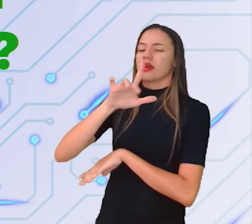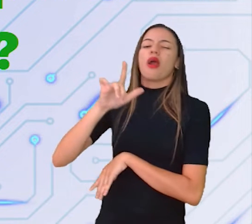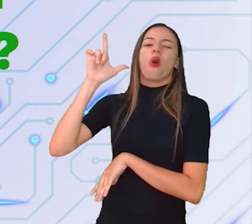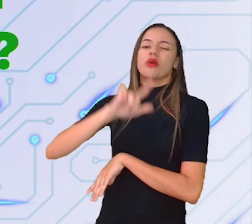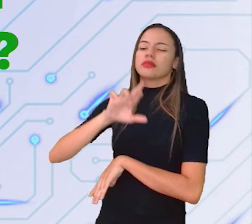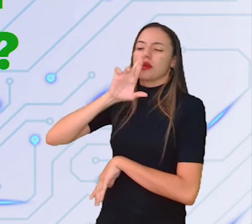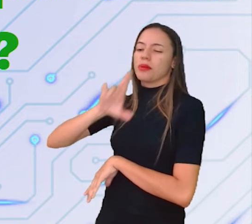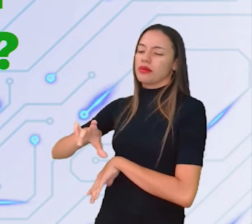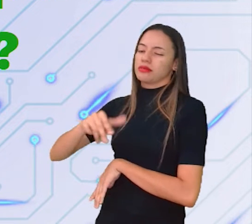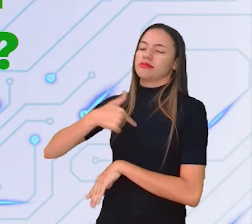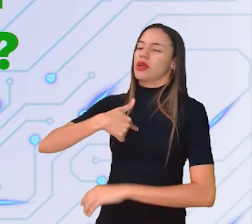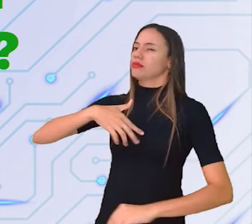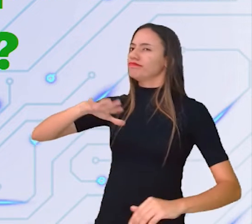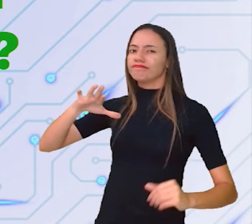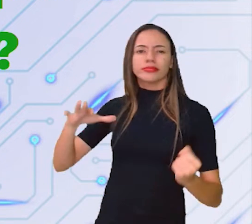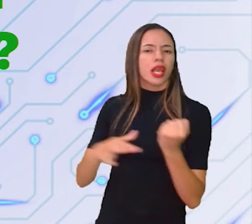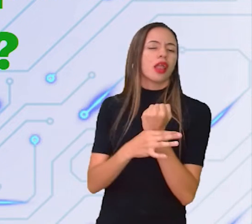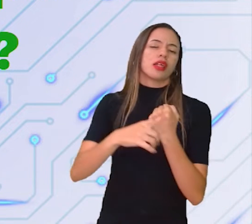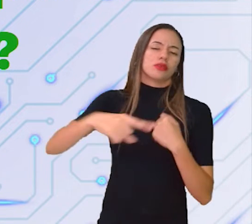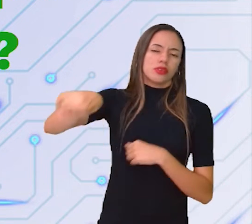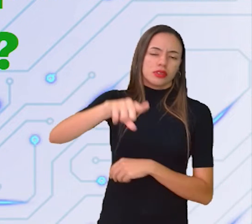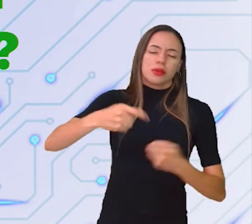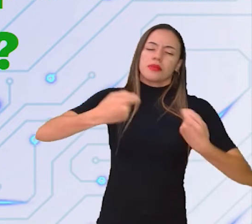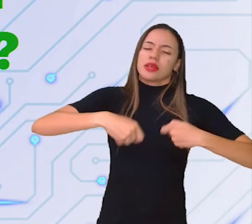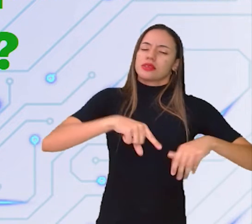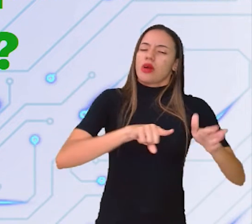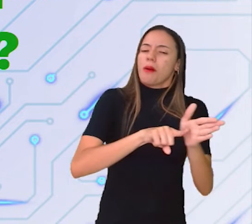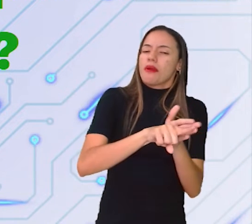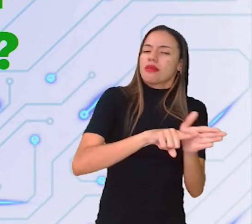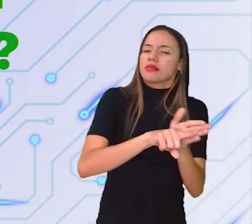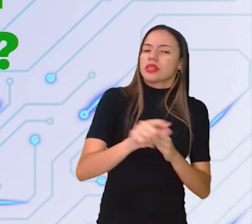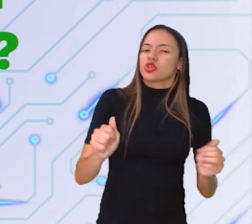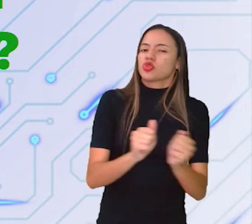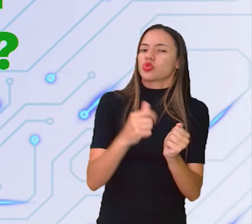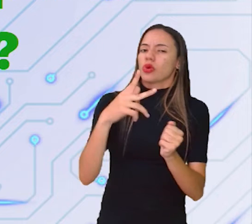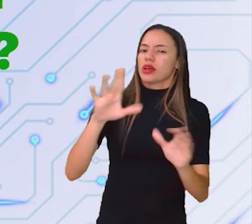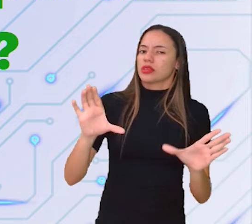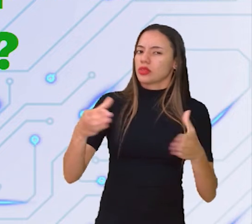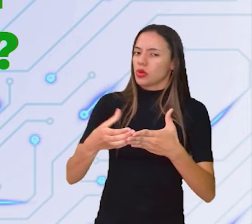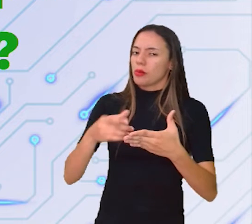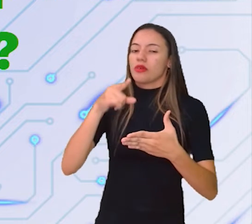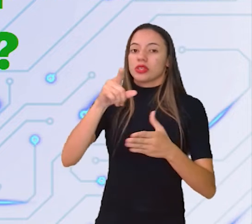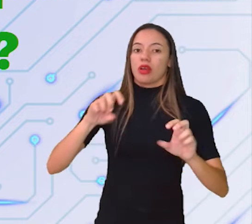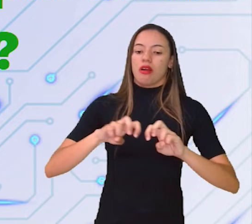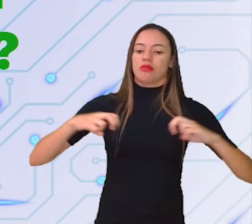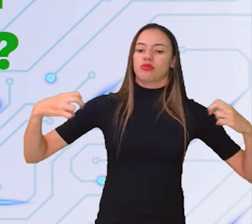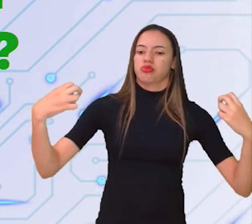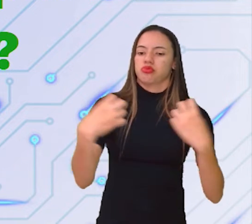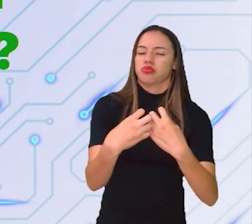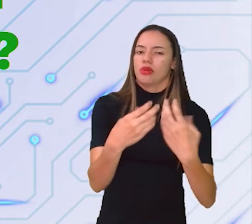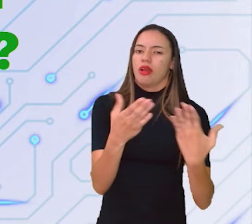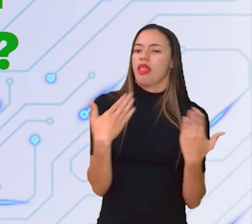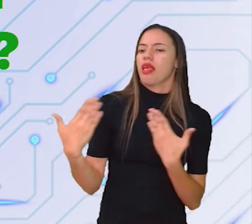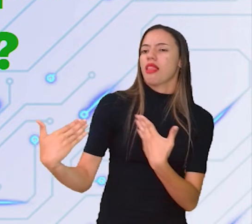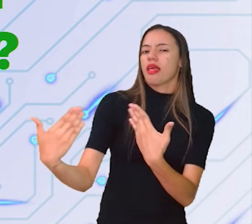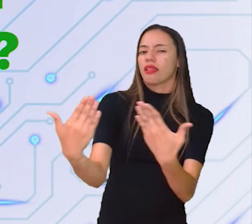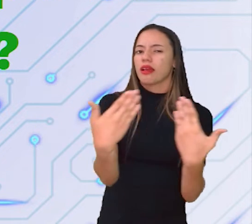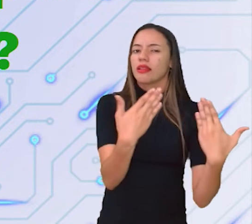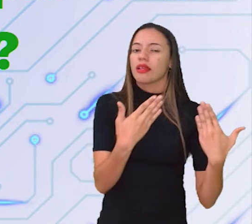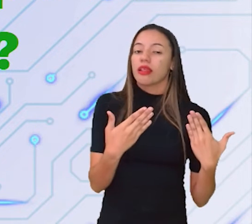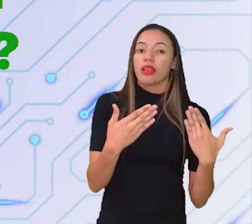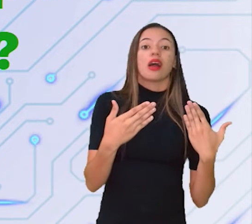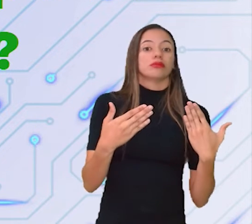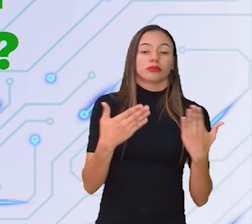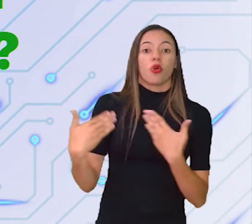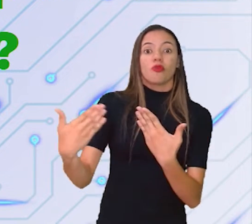garanto que você vai ter que pesquisar bastante junto com a sua turma. Então, faz uma roda de diálogo, conversa com o